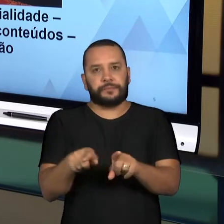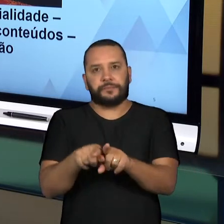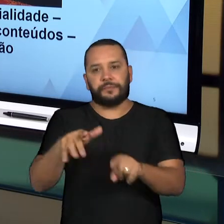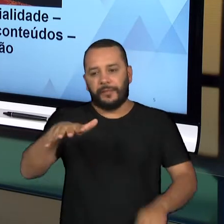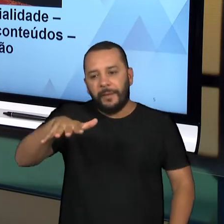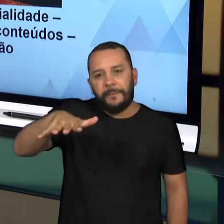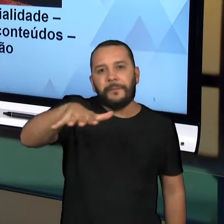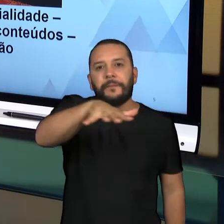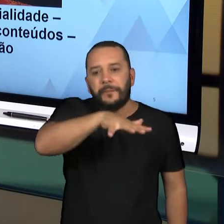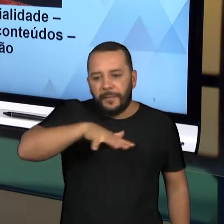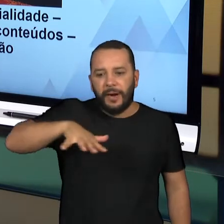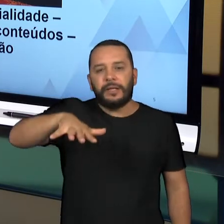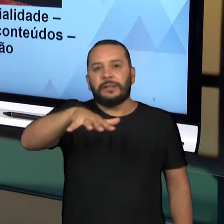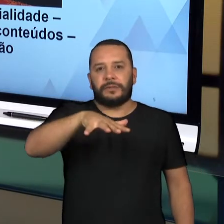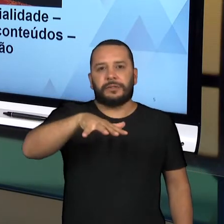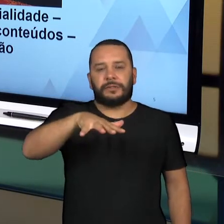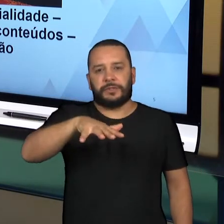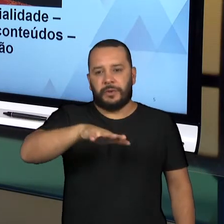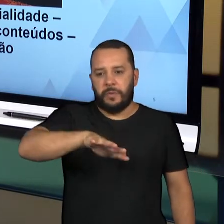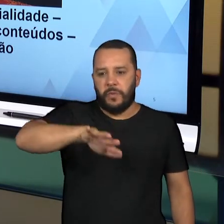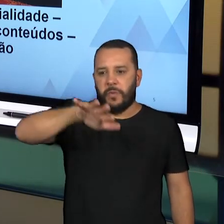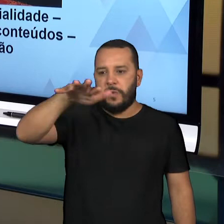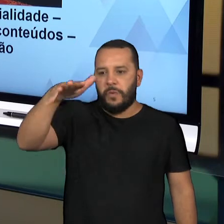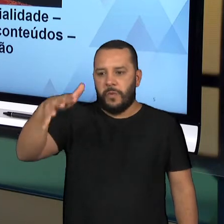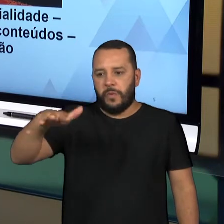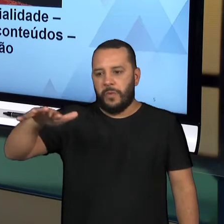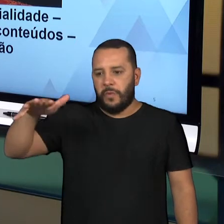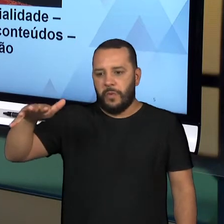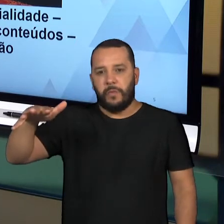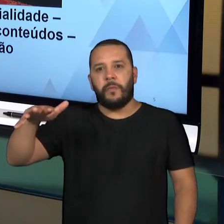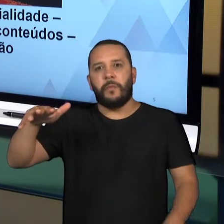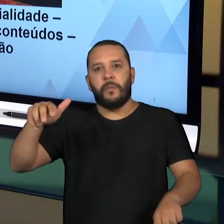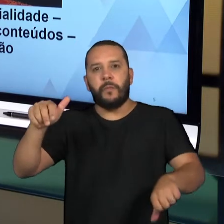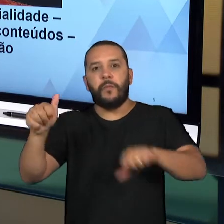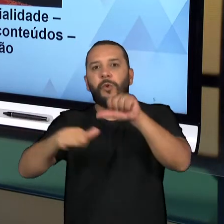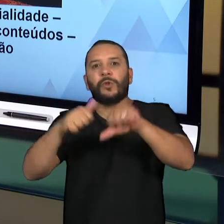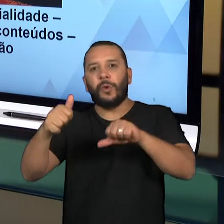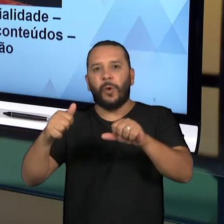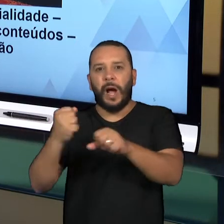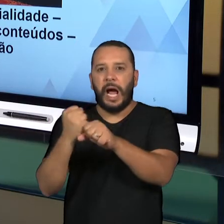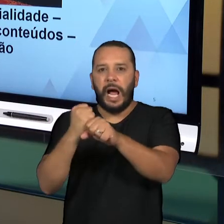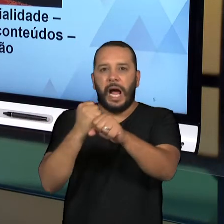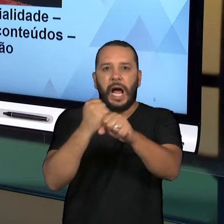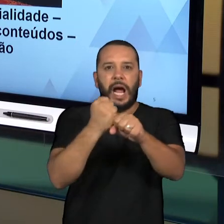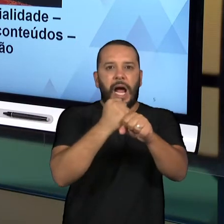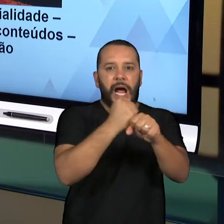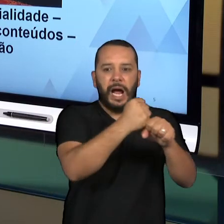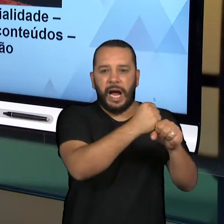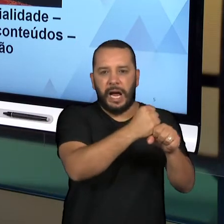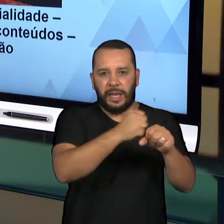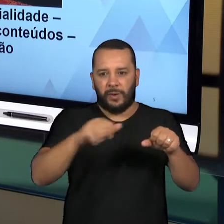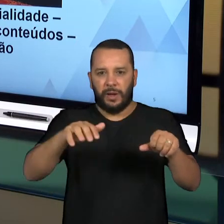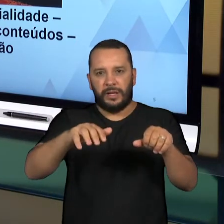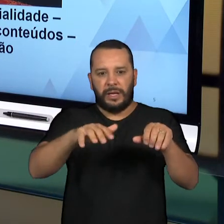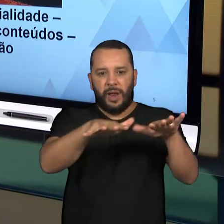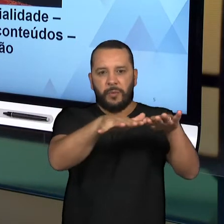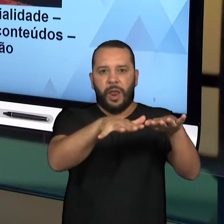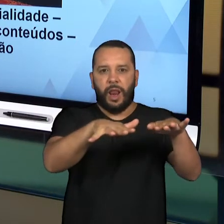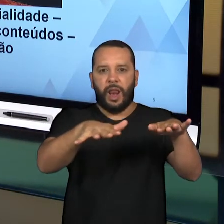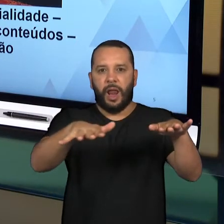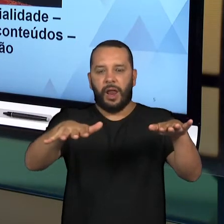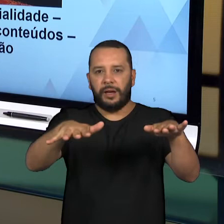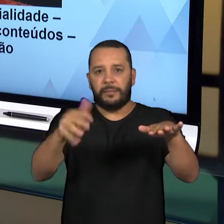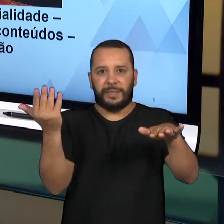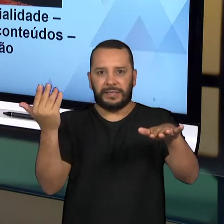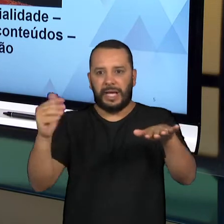daquele lugar eu preciso pensar em como que eu posso mostrar essa mudança para que o estudante a